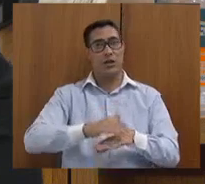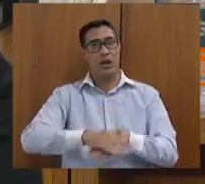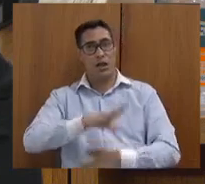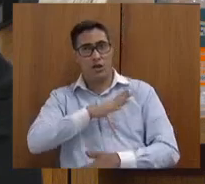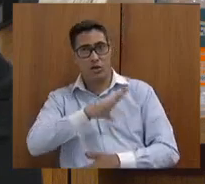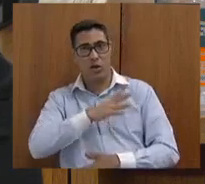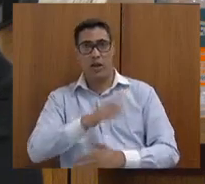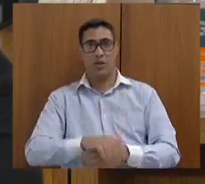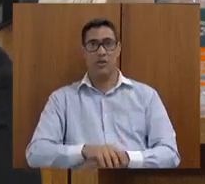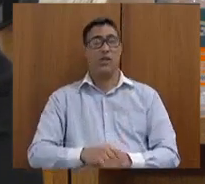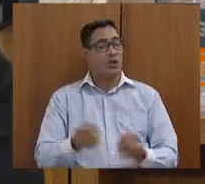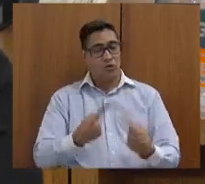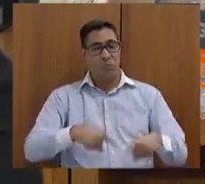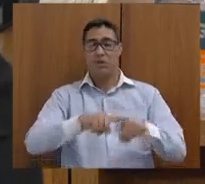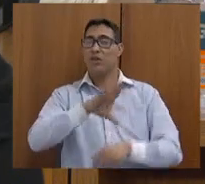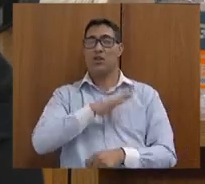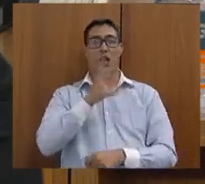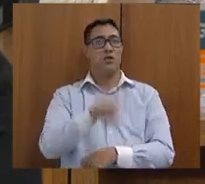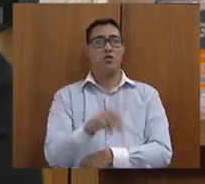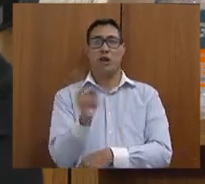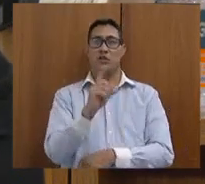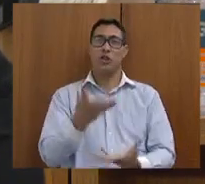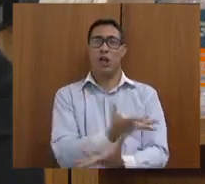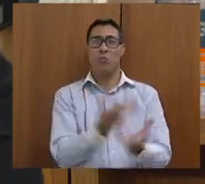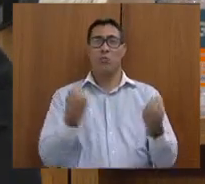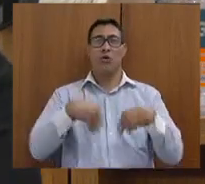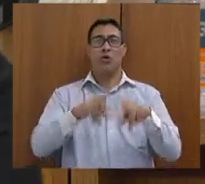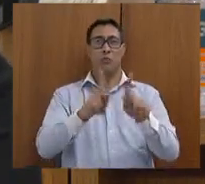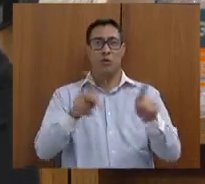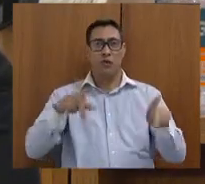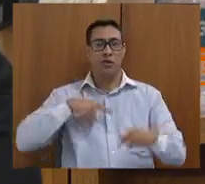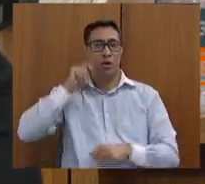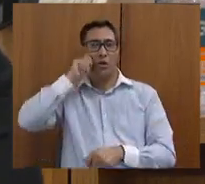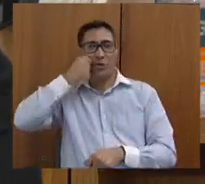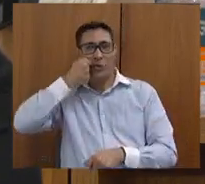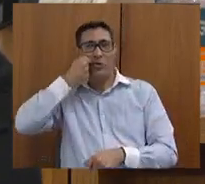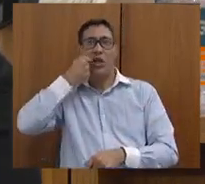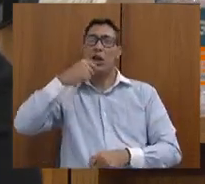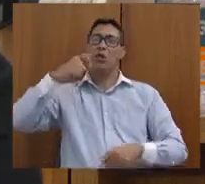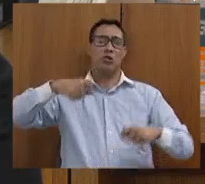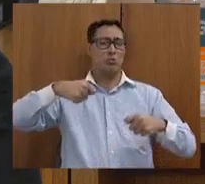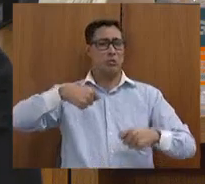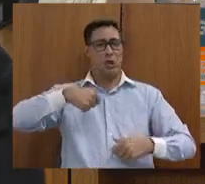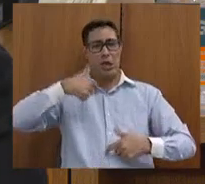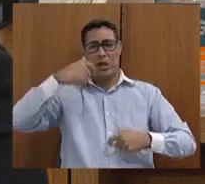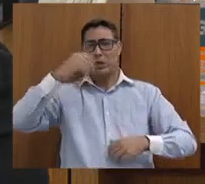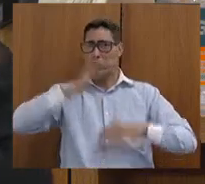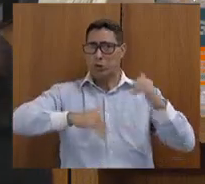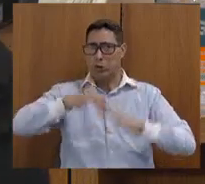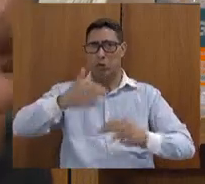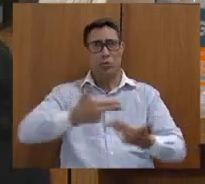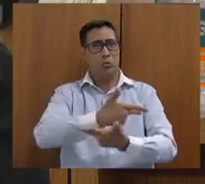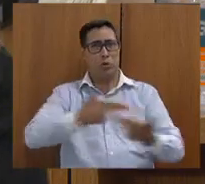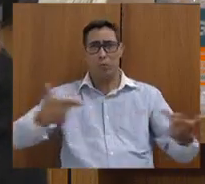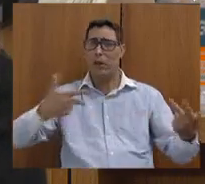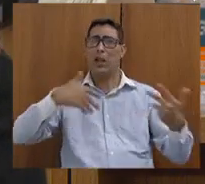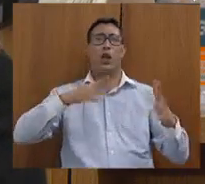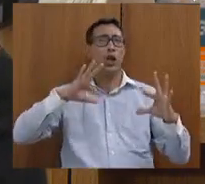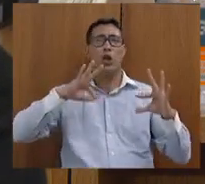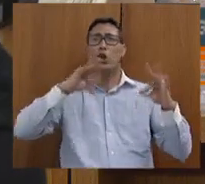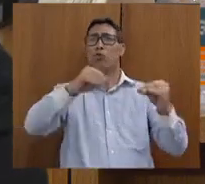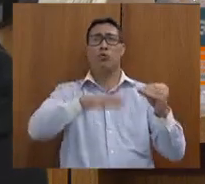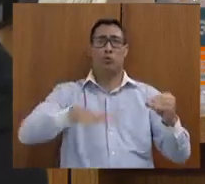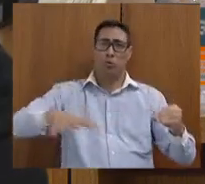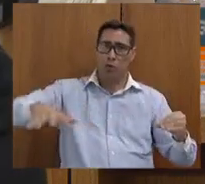precisa ter coragem não gente tem muito Professor negro muito competente como tem médico em todas as áreas